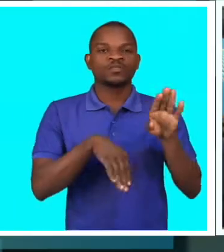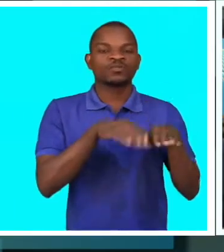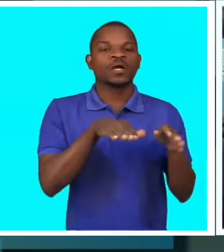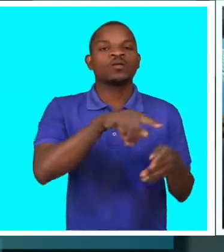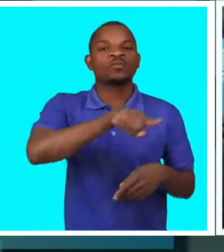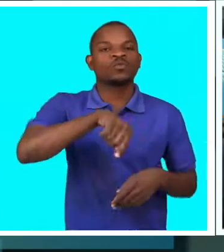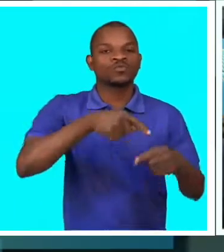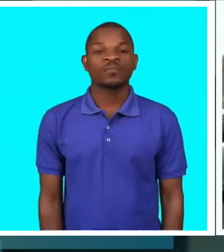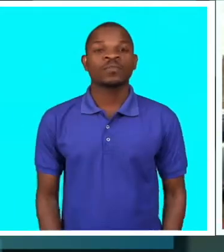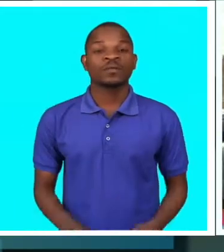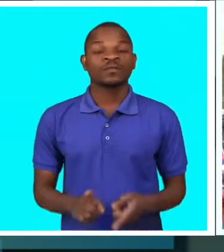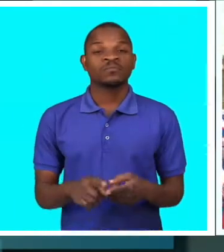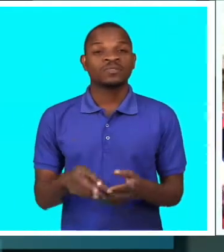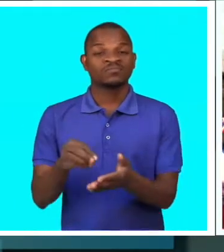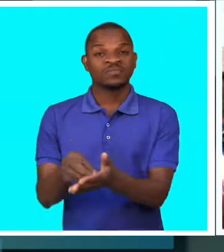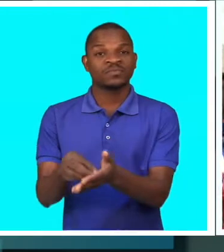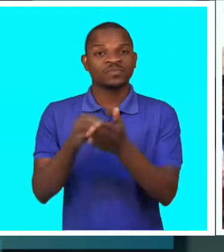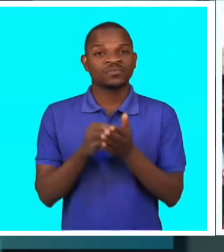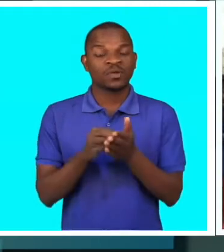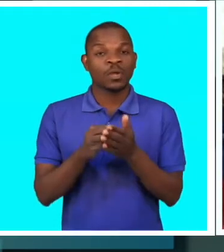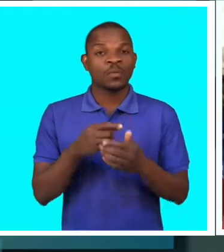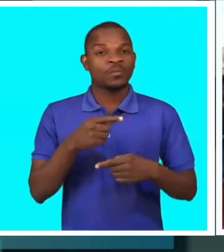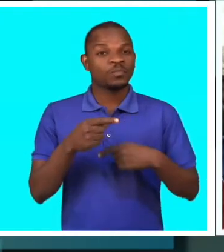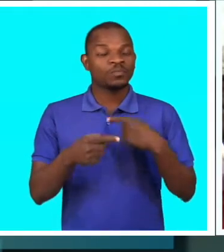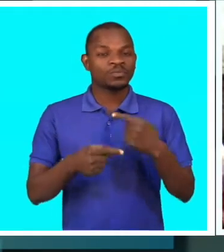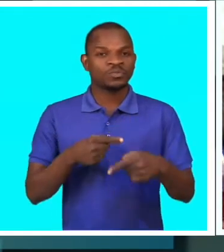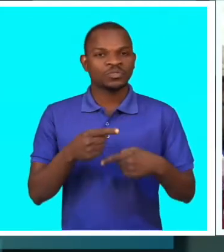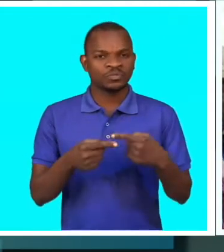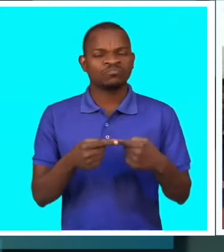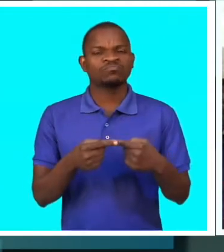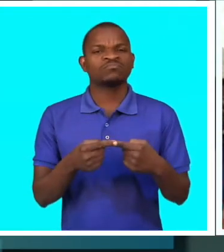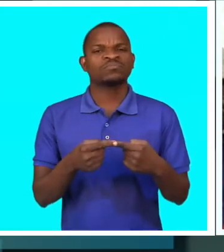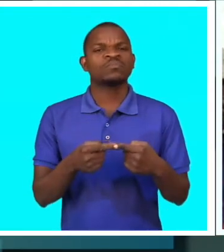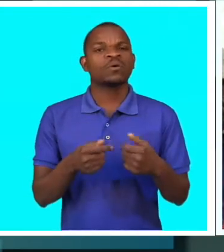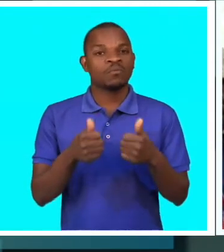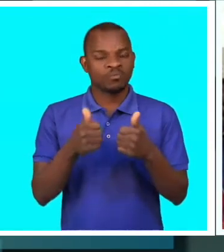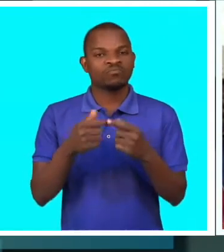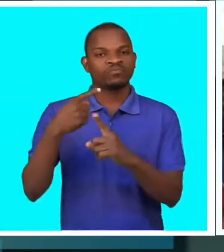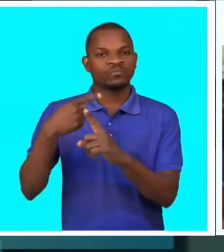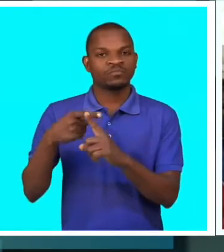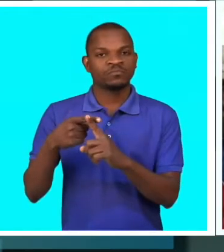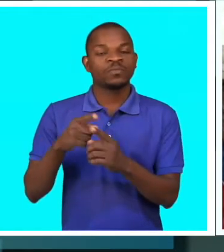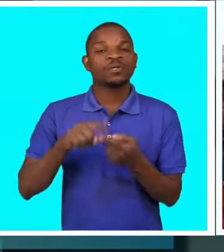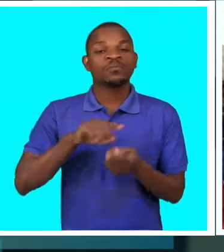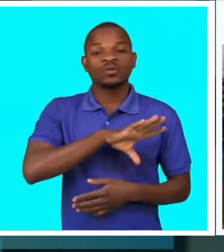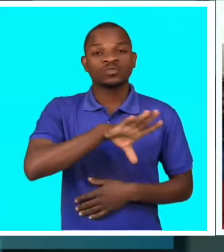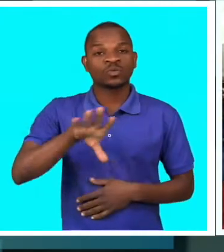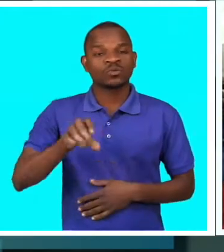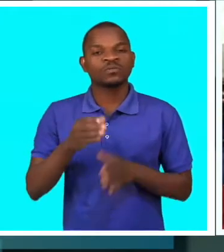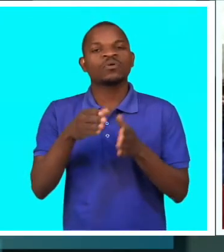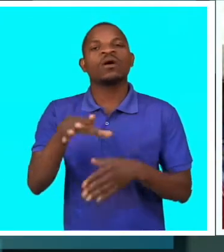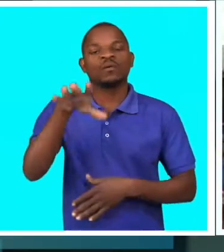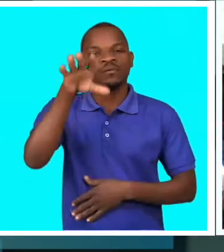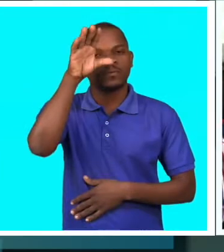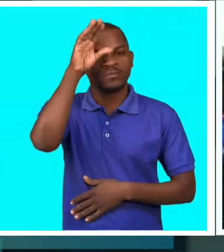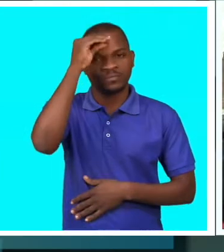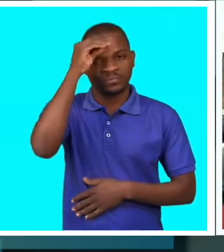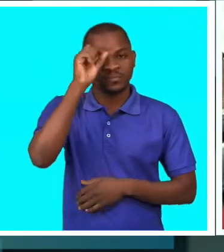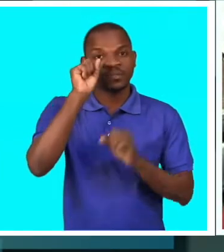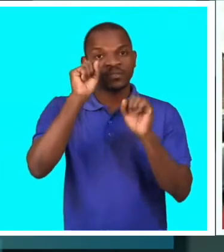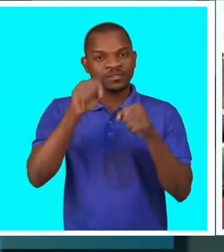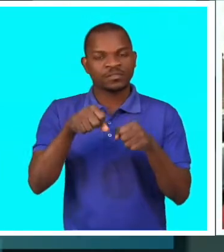jogarmos no nosso campo. Traz um projeto aplausível, onde todo um consegue perceber